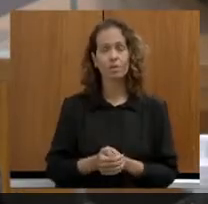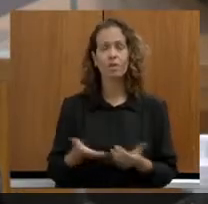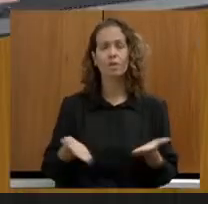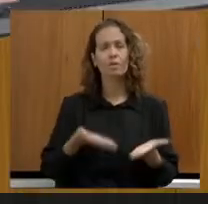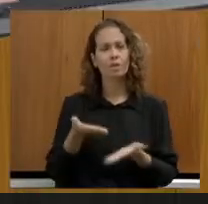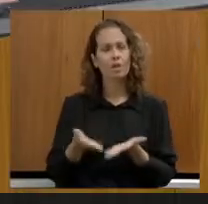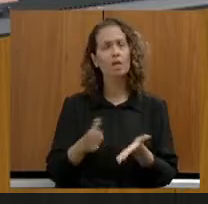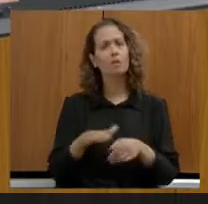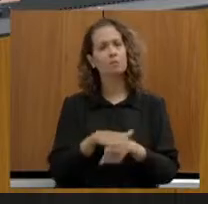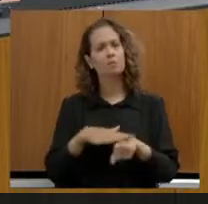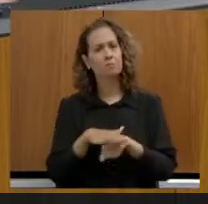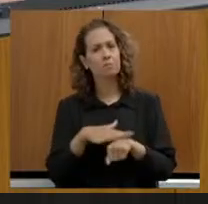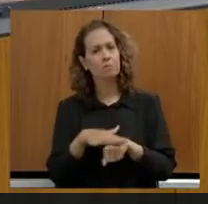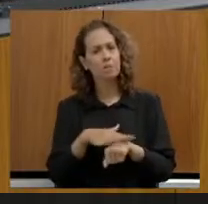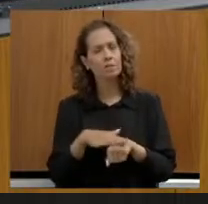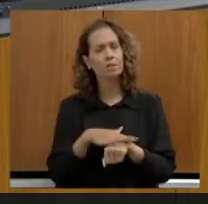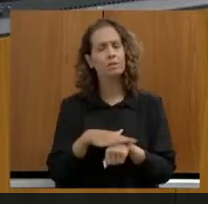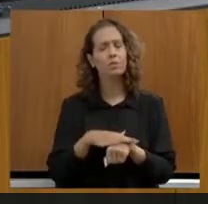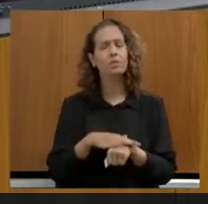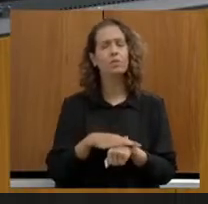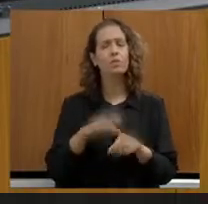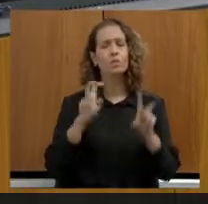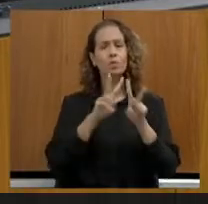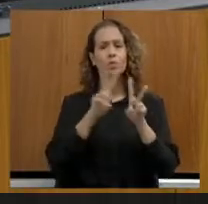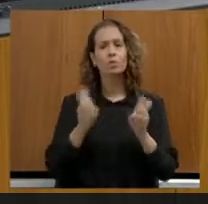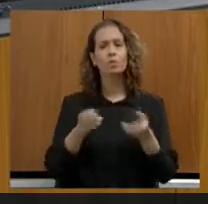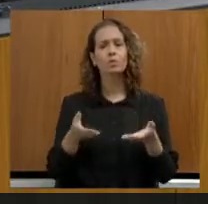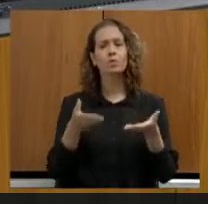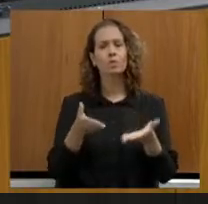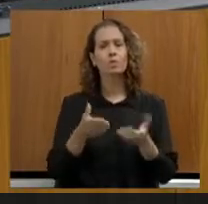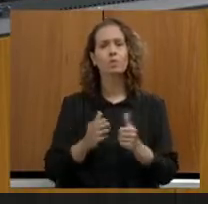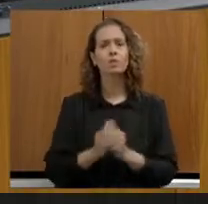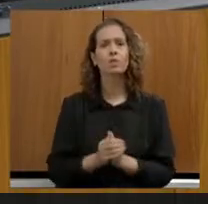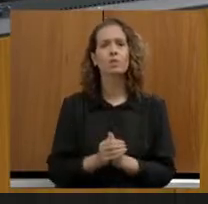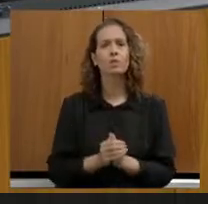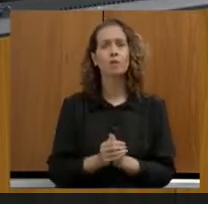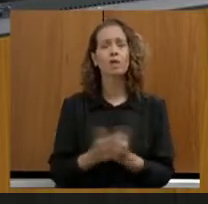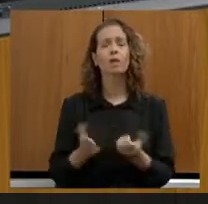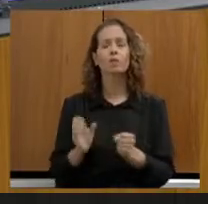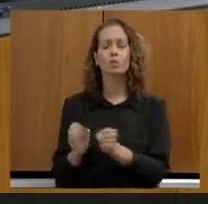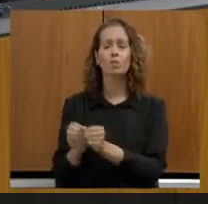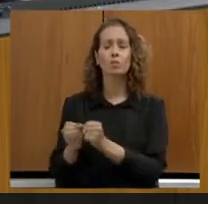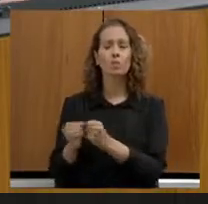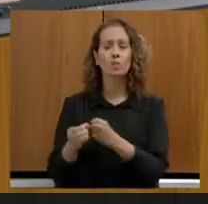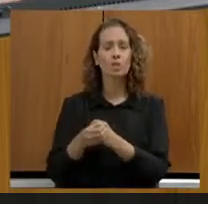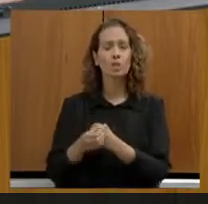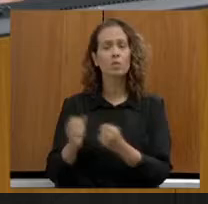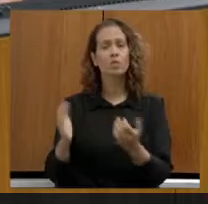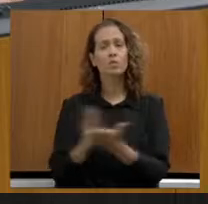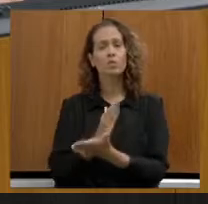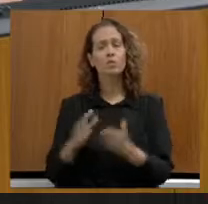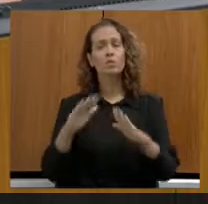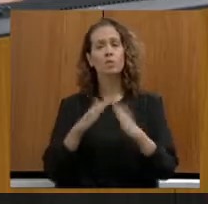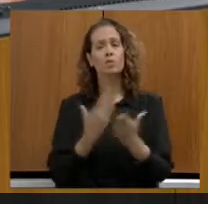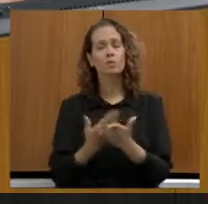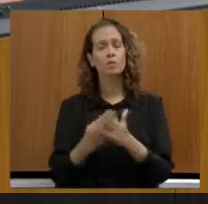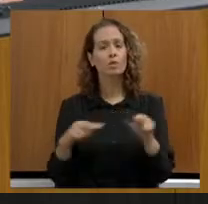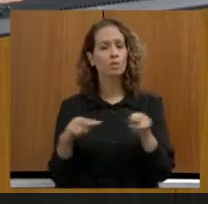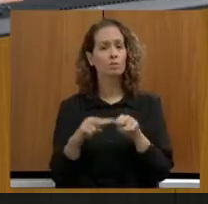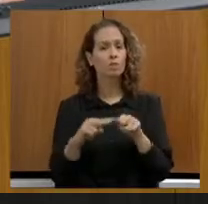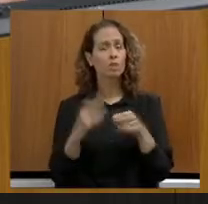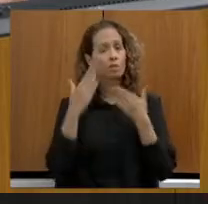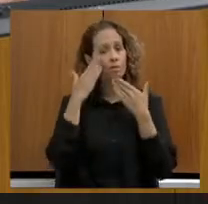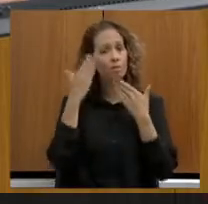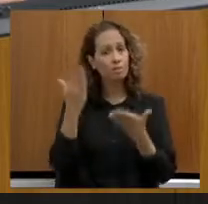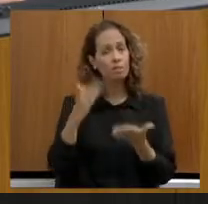tratamos a questão da municipalização de algumas escolas em Uberaba EA que agradeço o entendimento